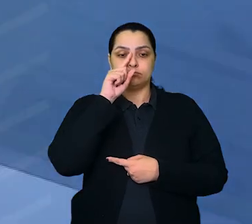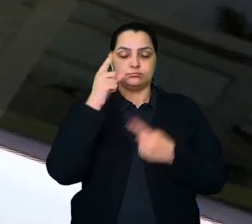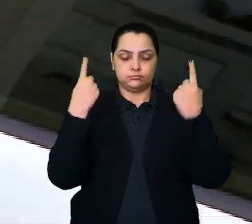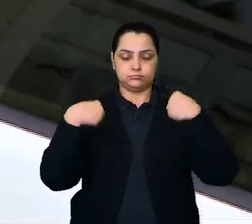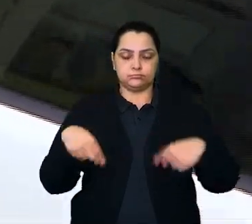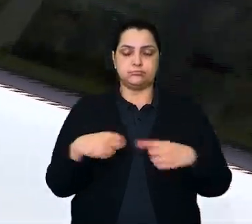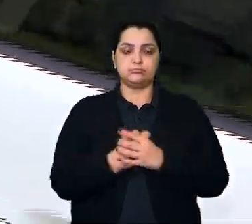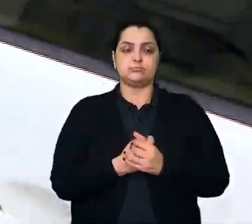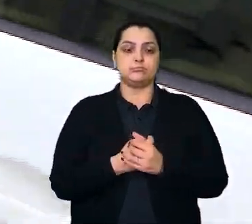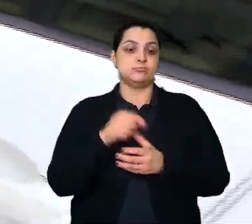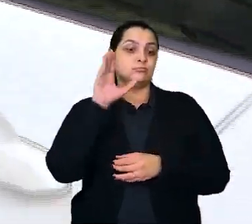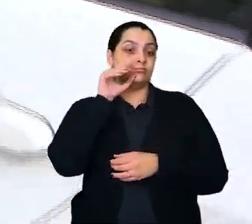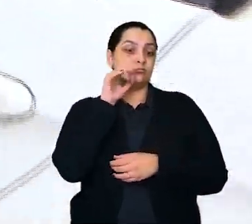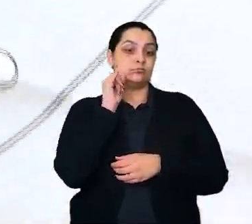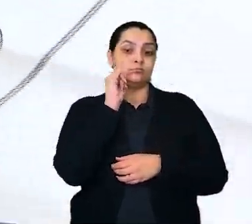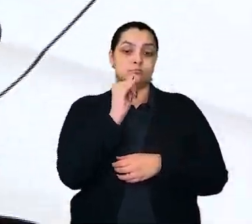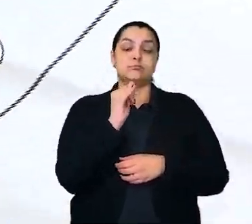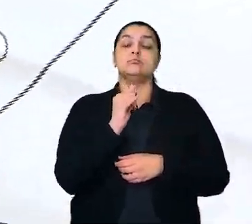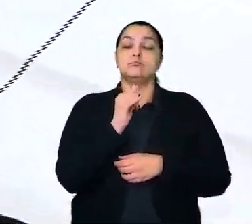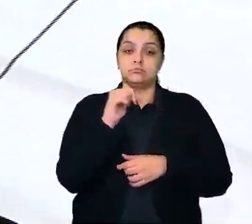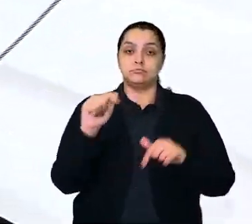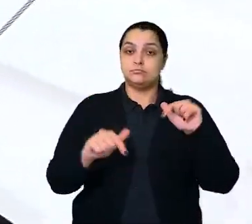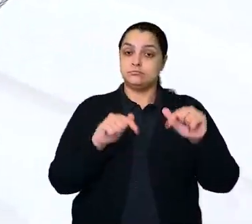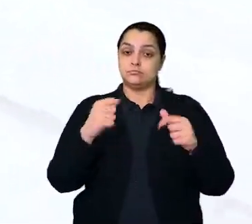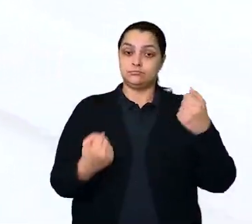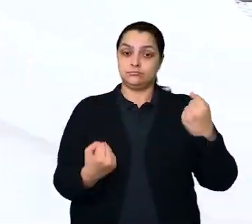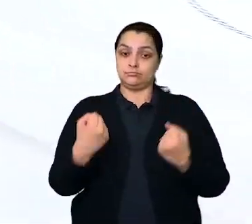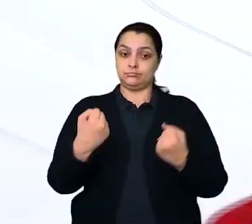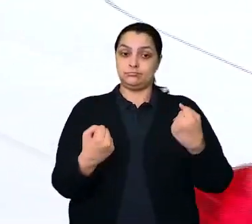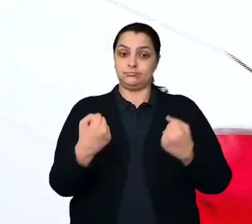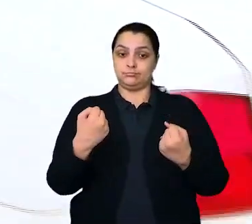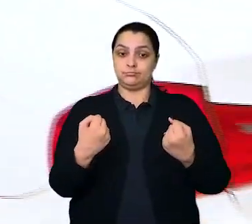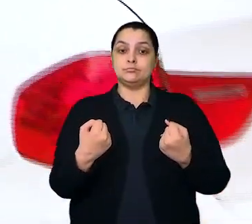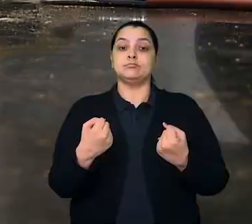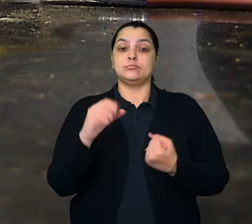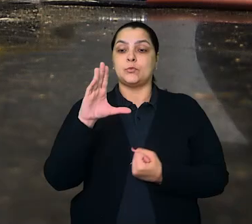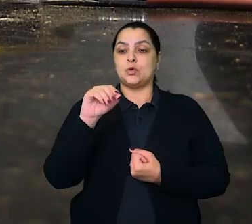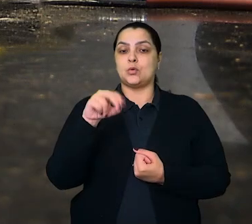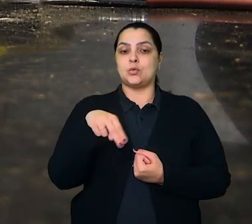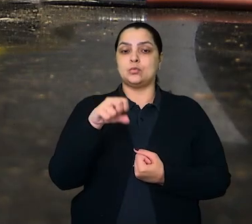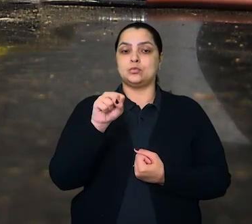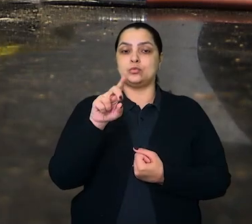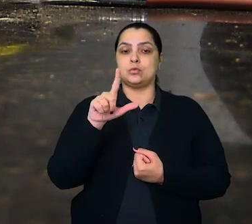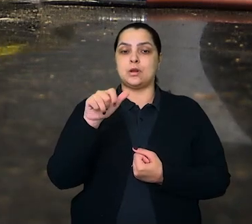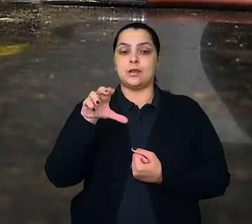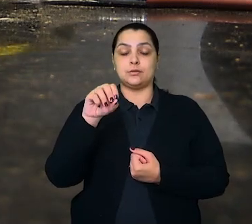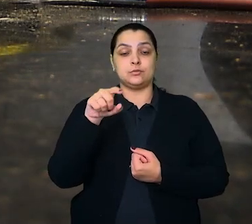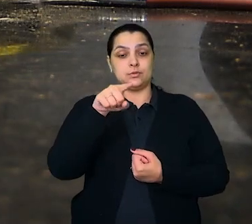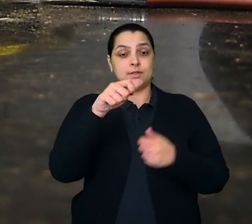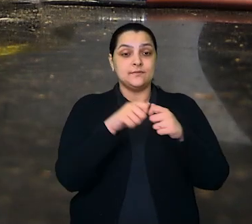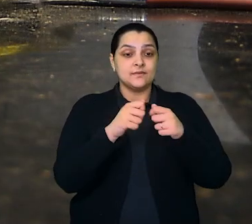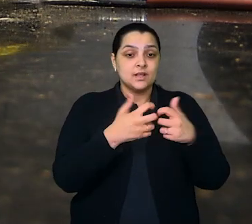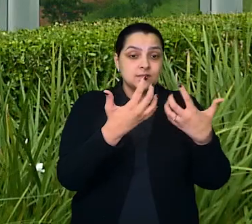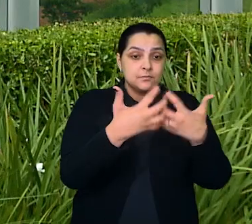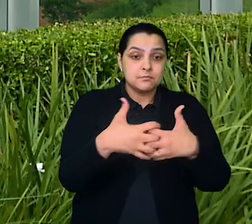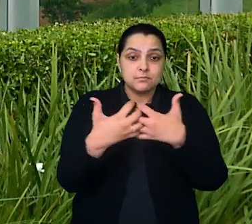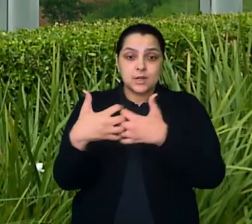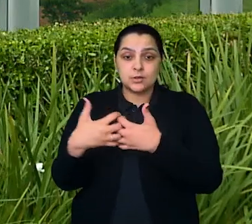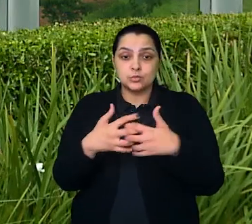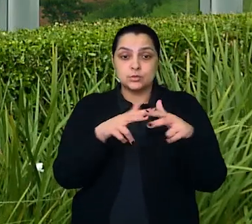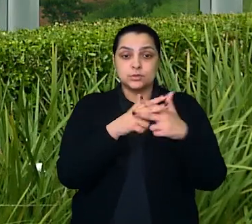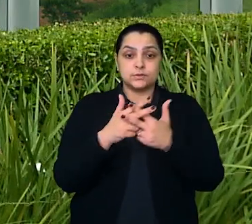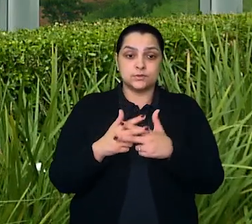ergonômico. O empregado relatou que, além de atuar como motorista do consulado, prestava serviços de manutenção.